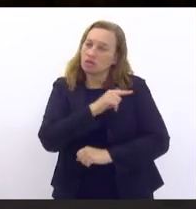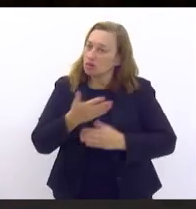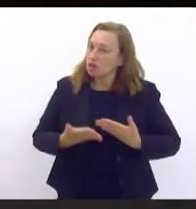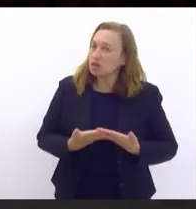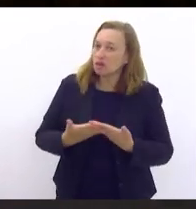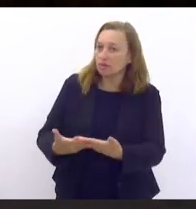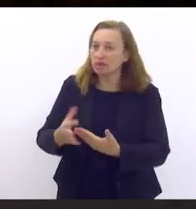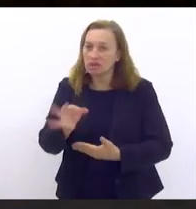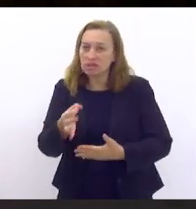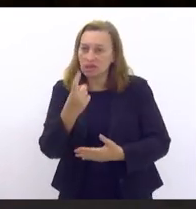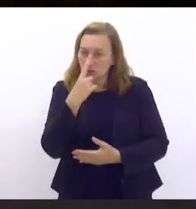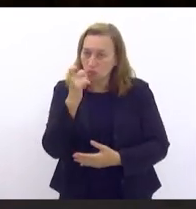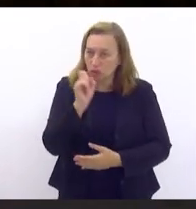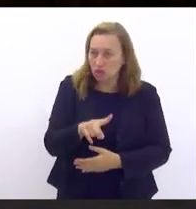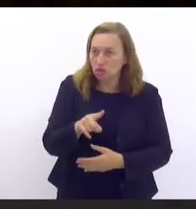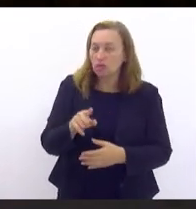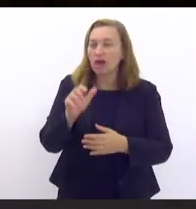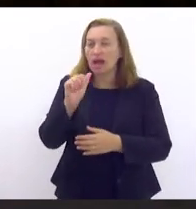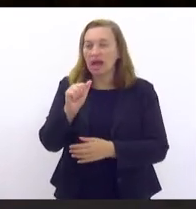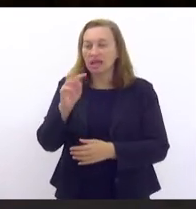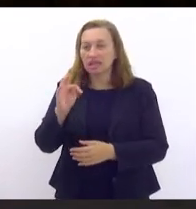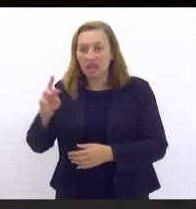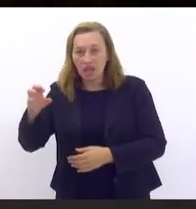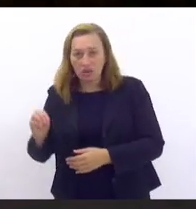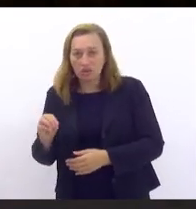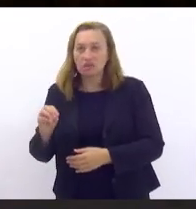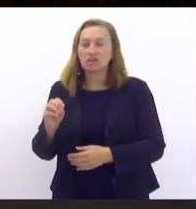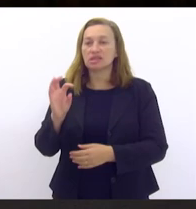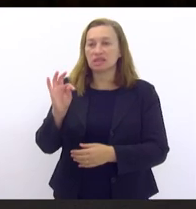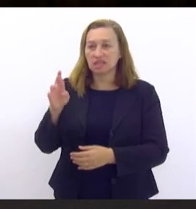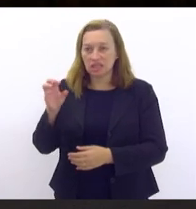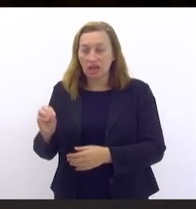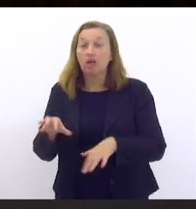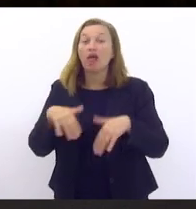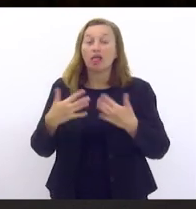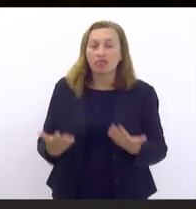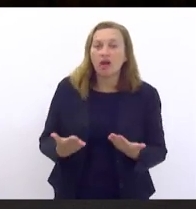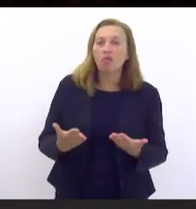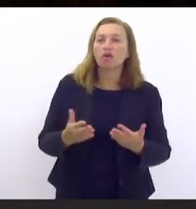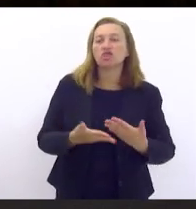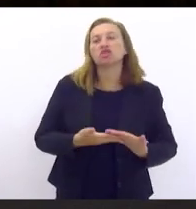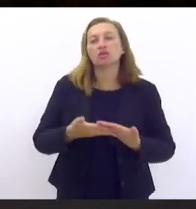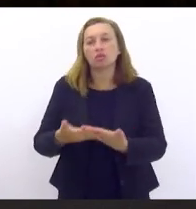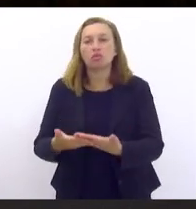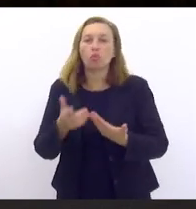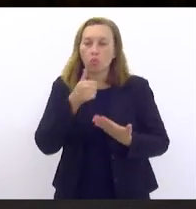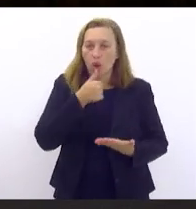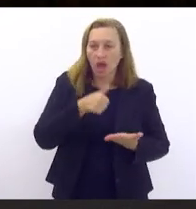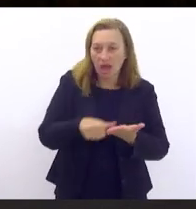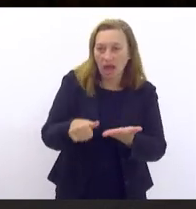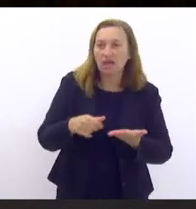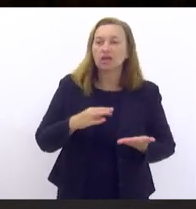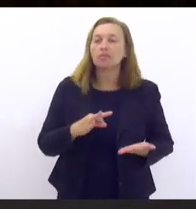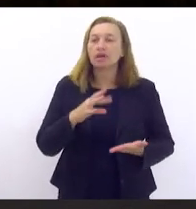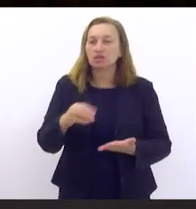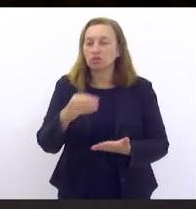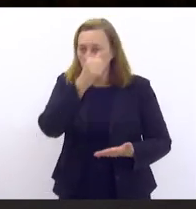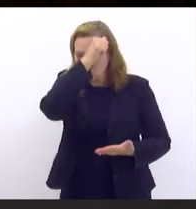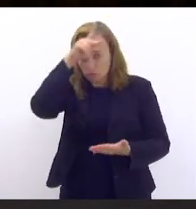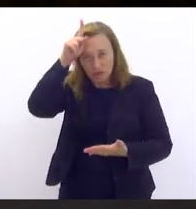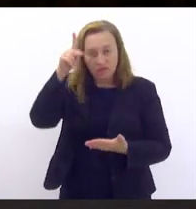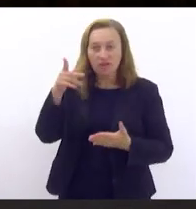encaminhamento adequado do resíduo para aterro sanitário né então a gente encaminhou uma carta para todos os prefeitos